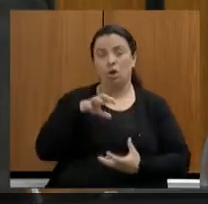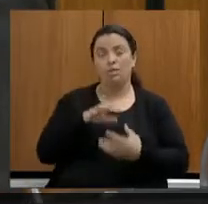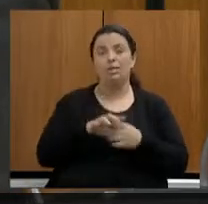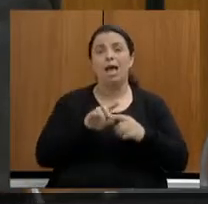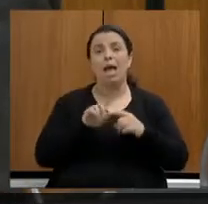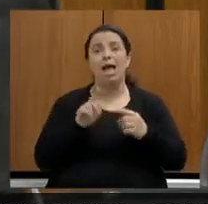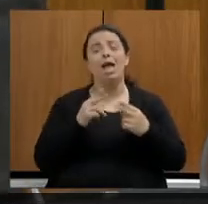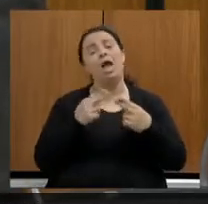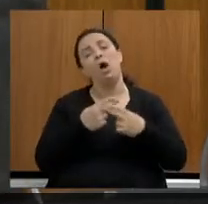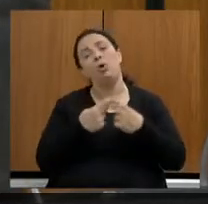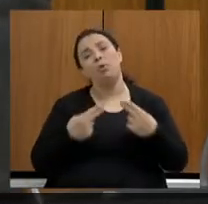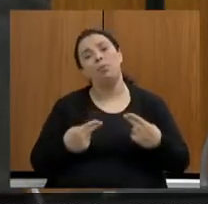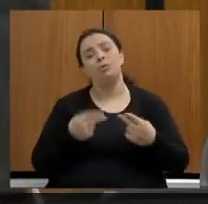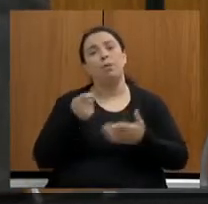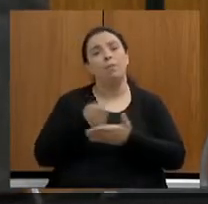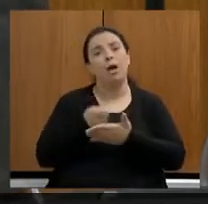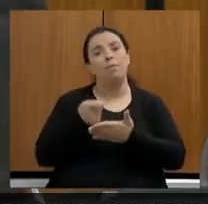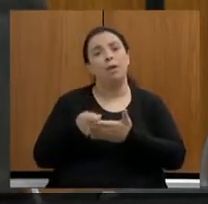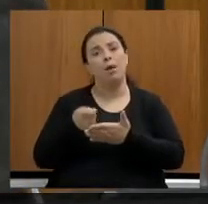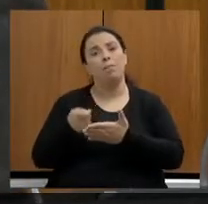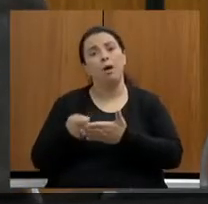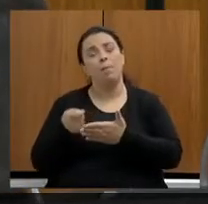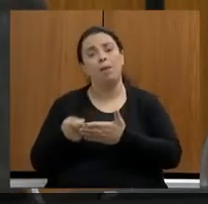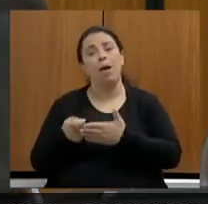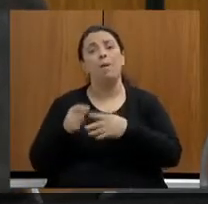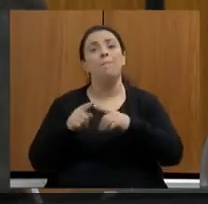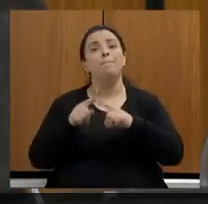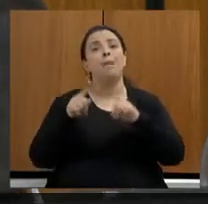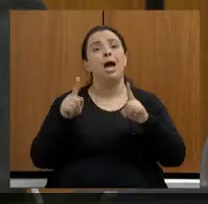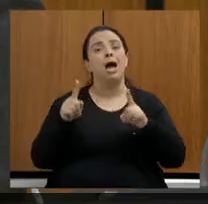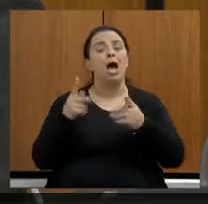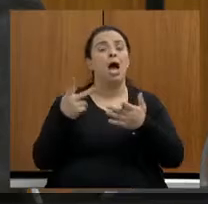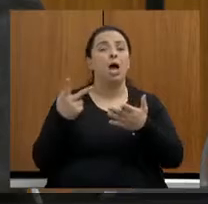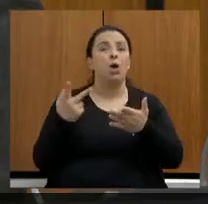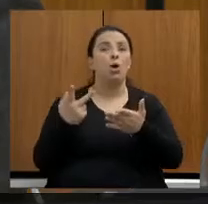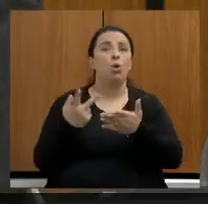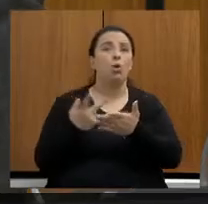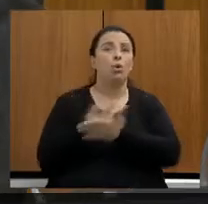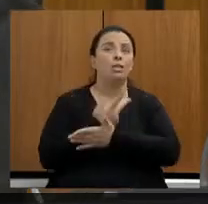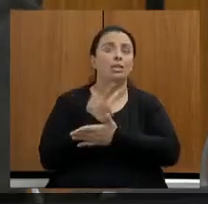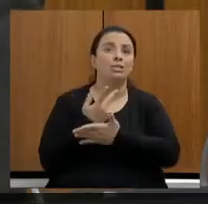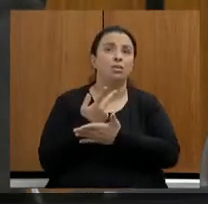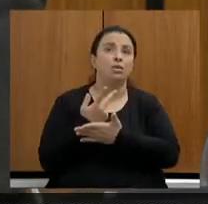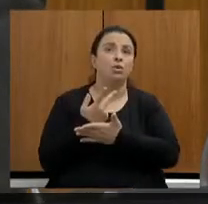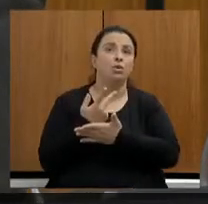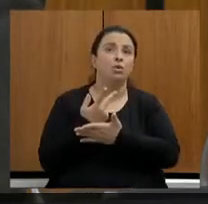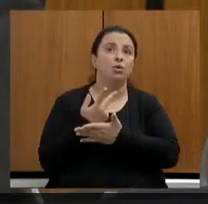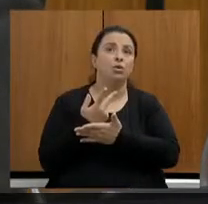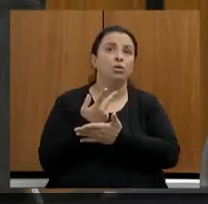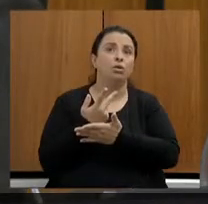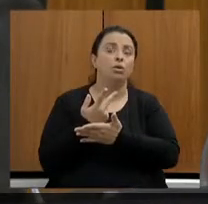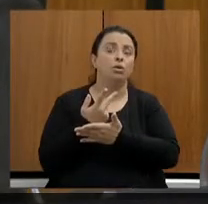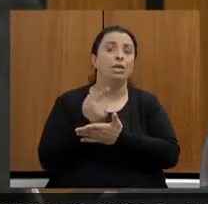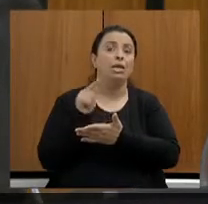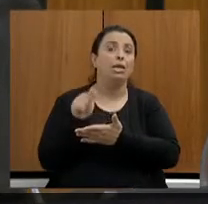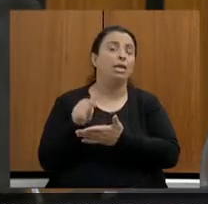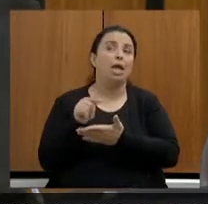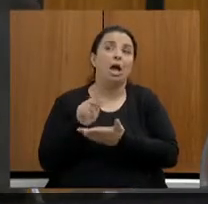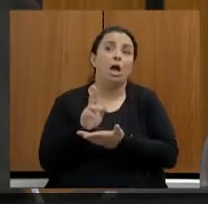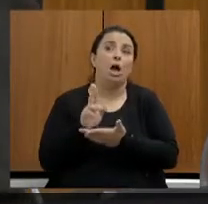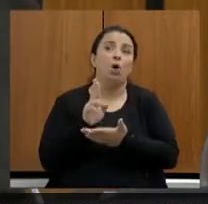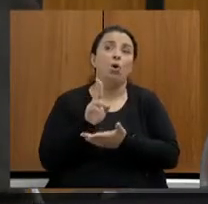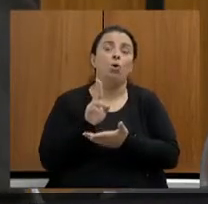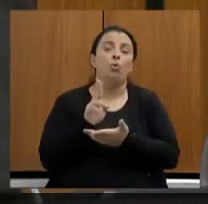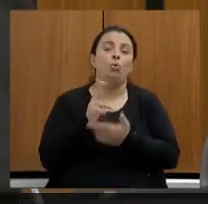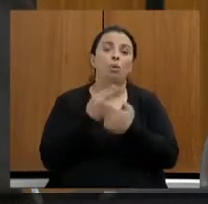depois chegou no ponto em que for chegou um recurso uma vez por todas e animal se vai devolver esse recurso o estado e só sabe